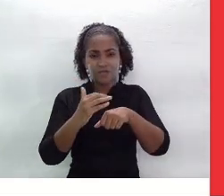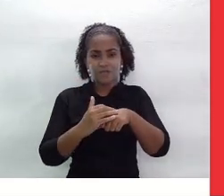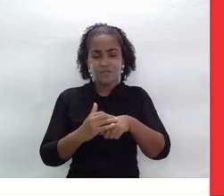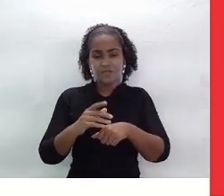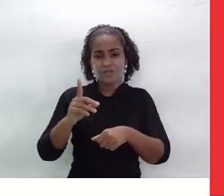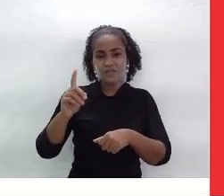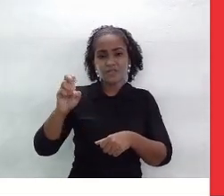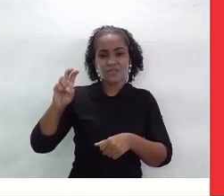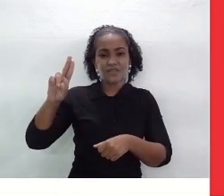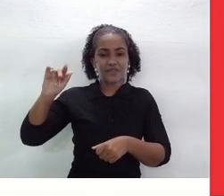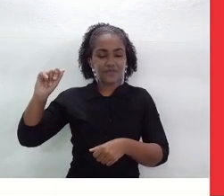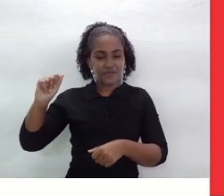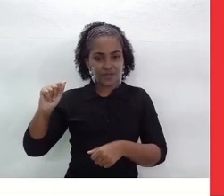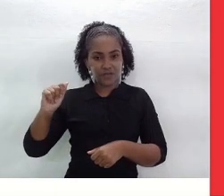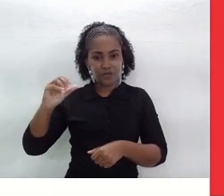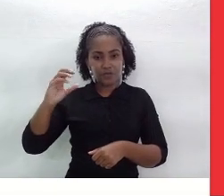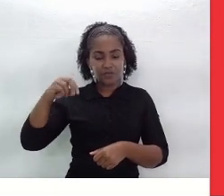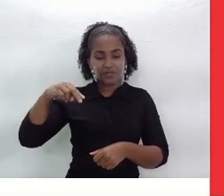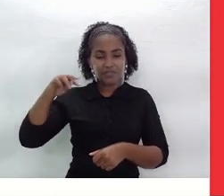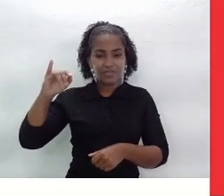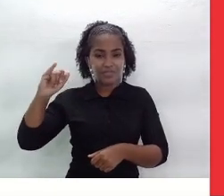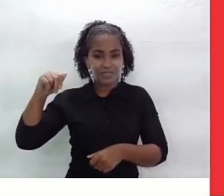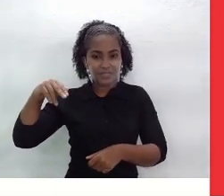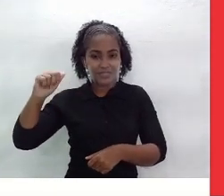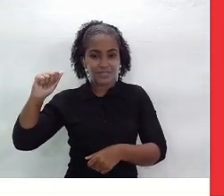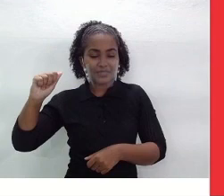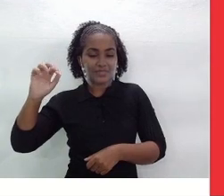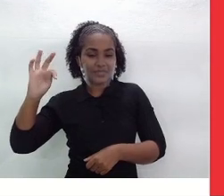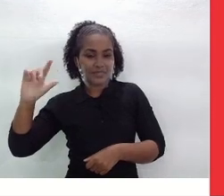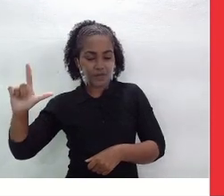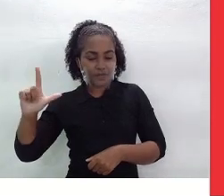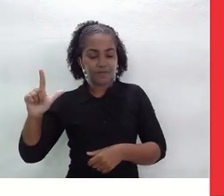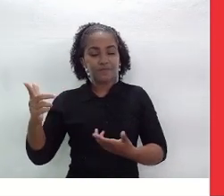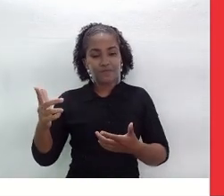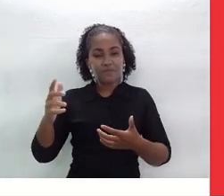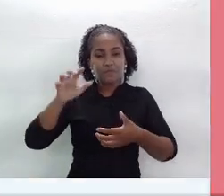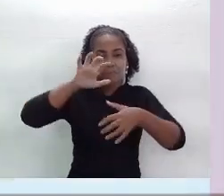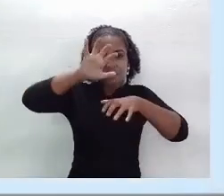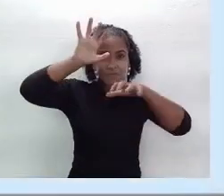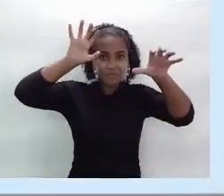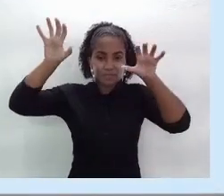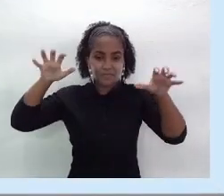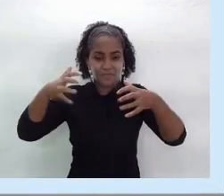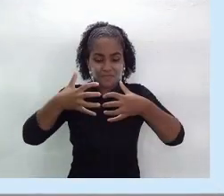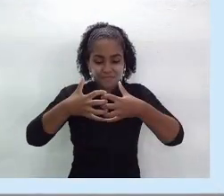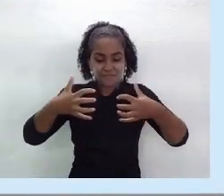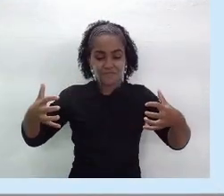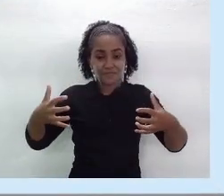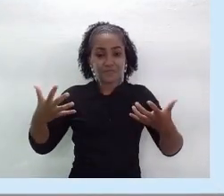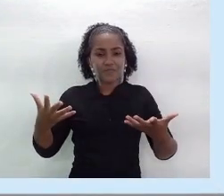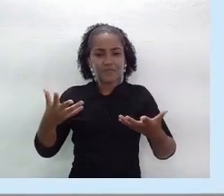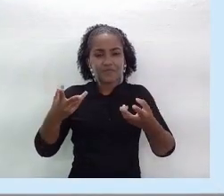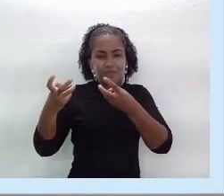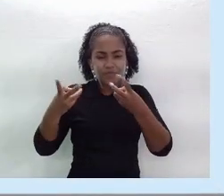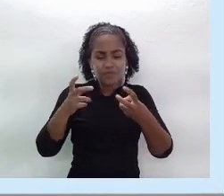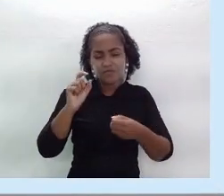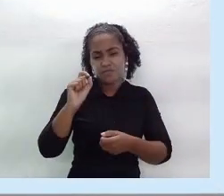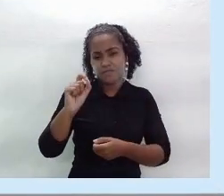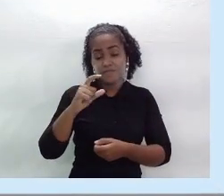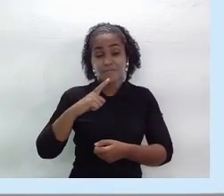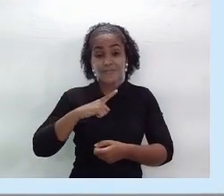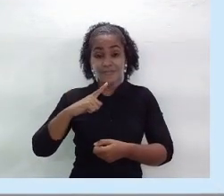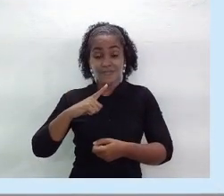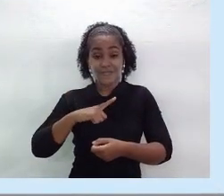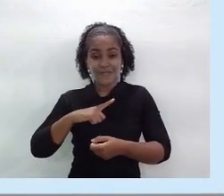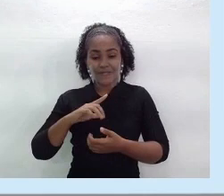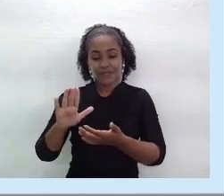deriva continental. Mas sobre a deriva continental, você vai observar que